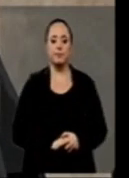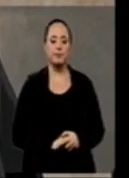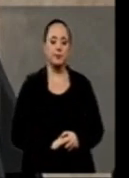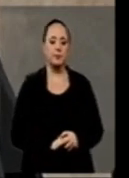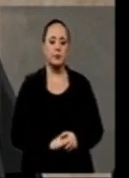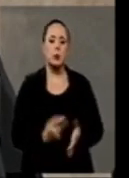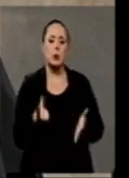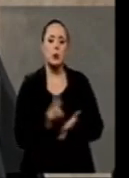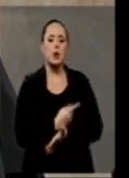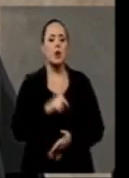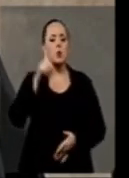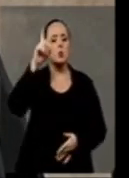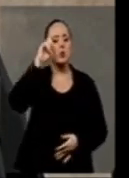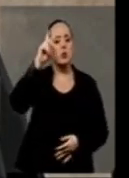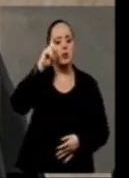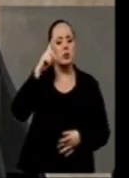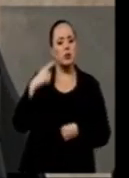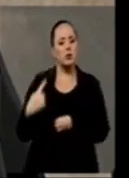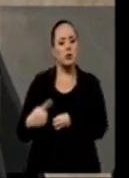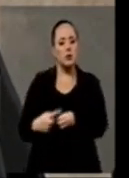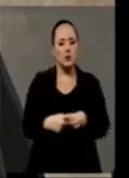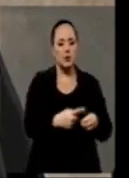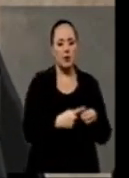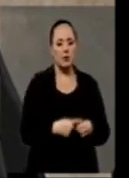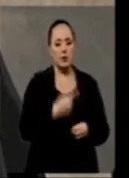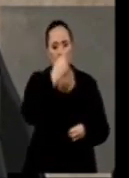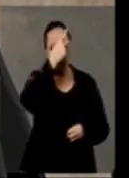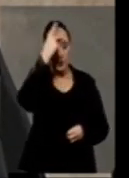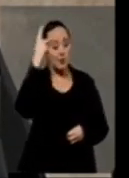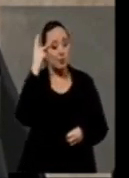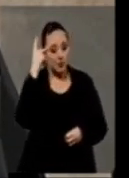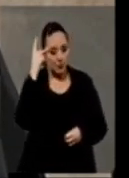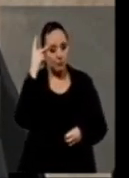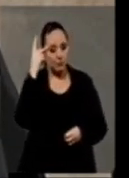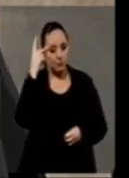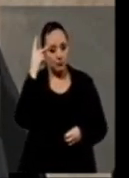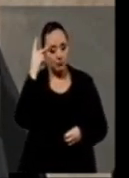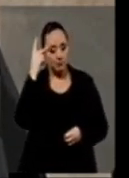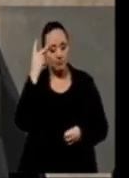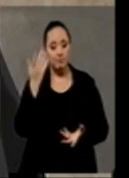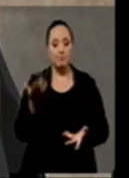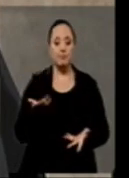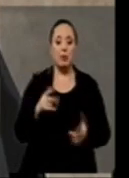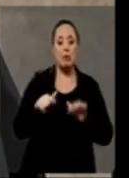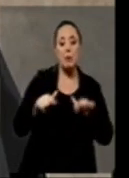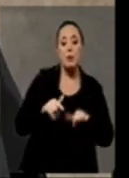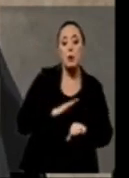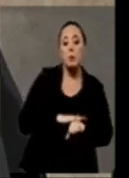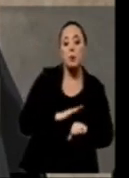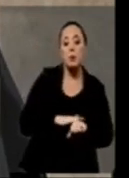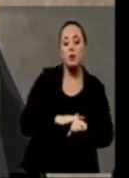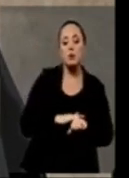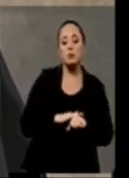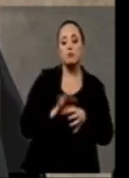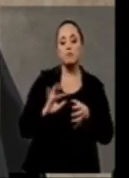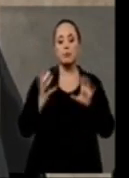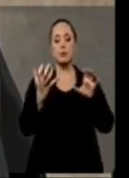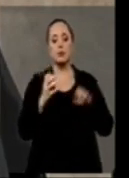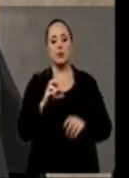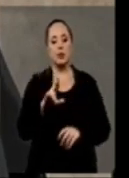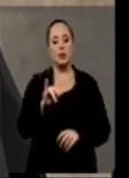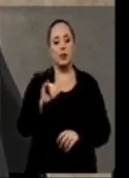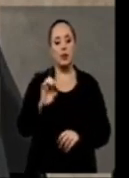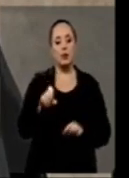das pessoas estão ali há postos em momentos de crise e da fragilidade humana